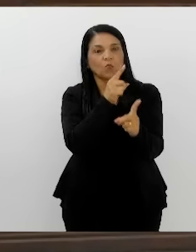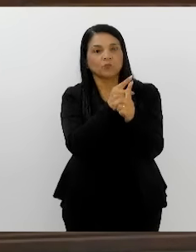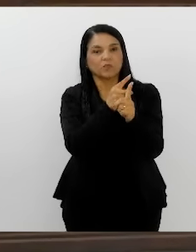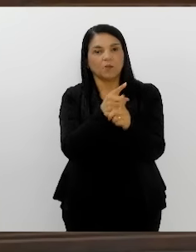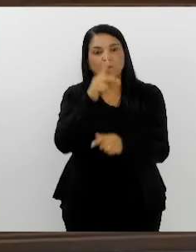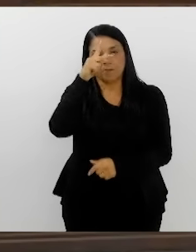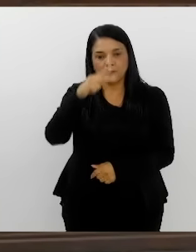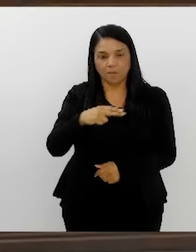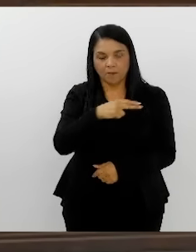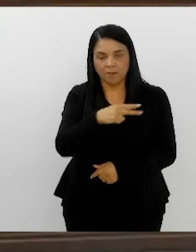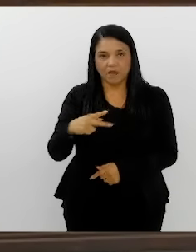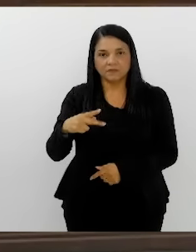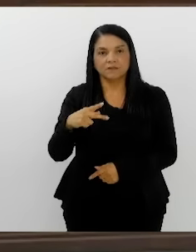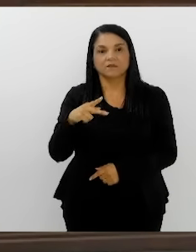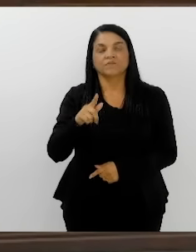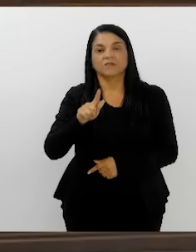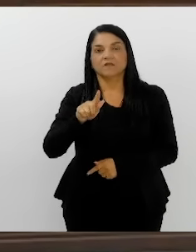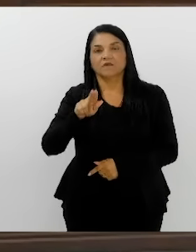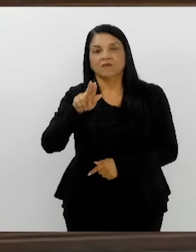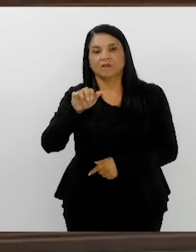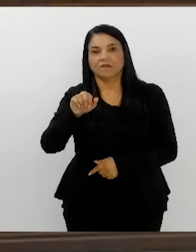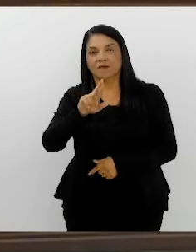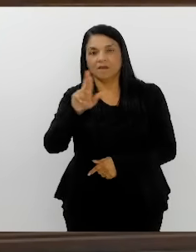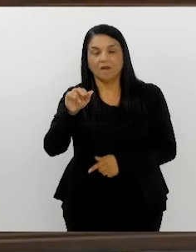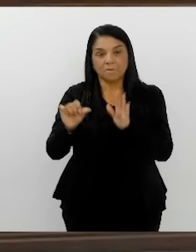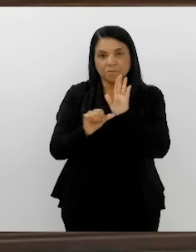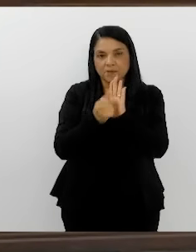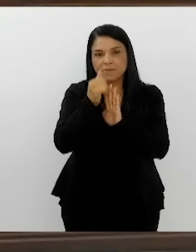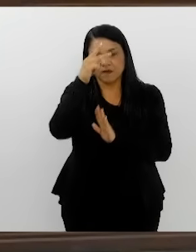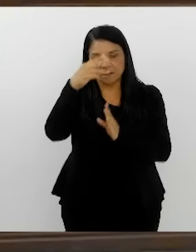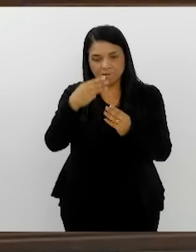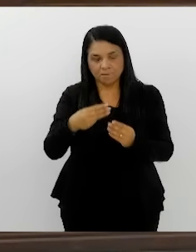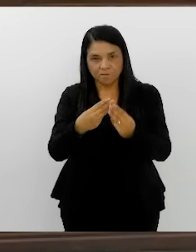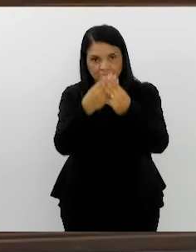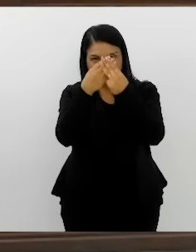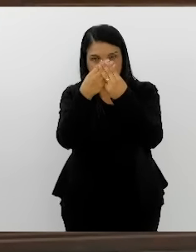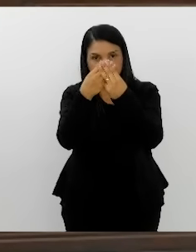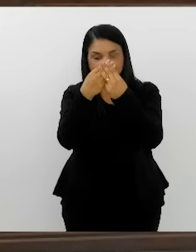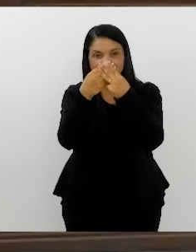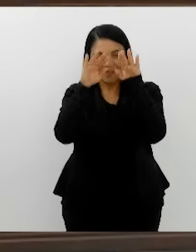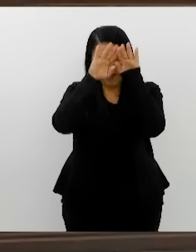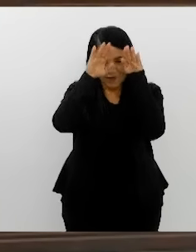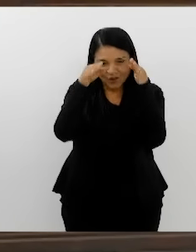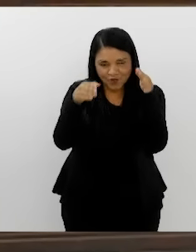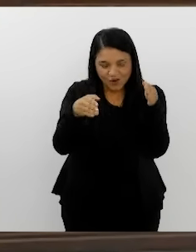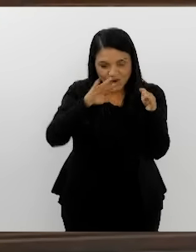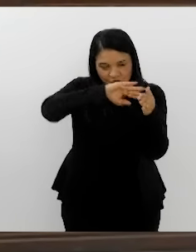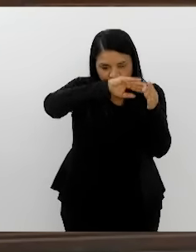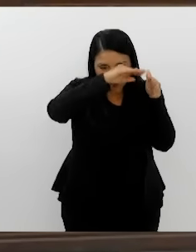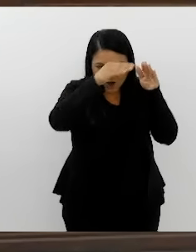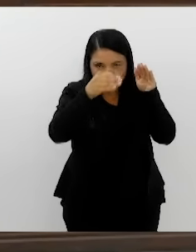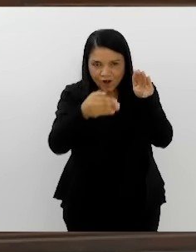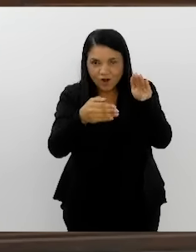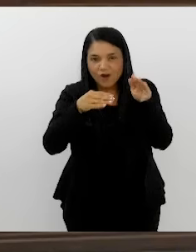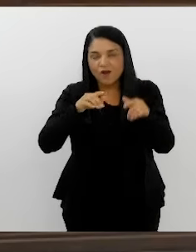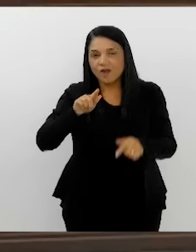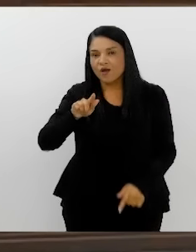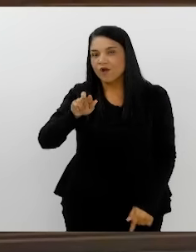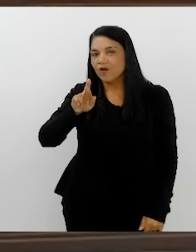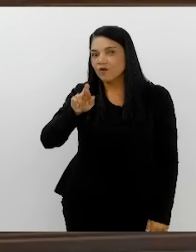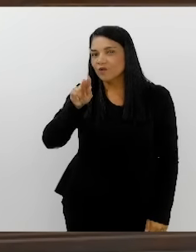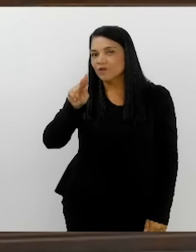assistir, Padre, a primeira missa do ano na Gruta de Lourdes, graças àquele encontro